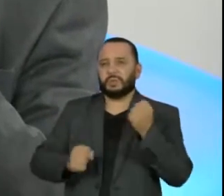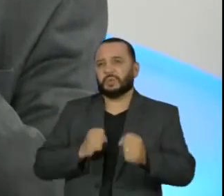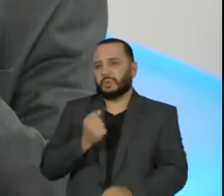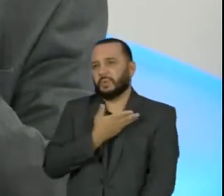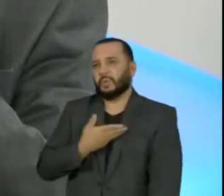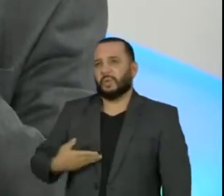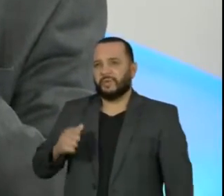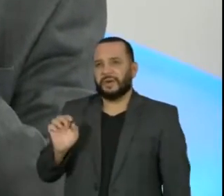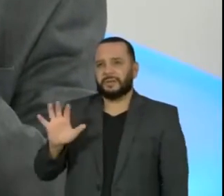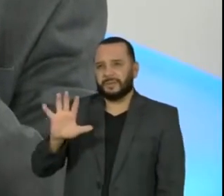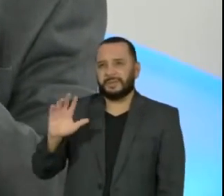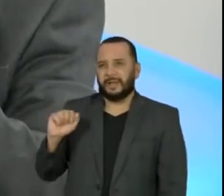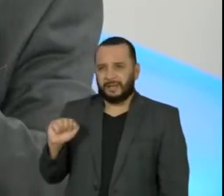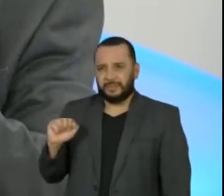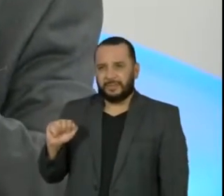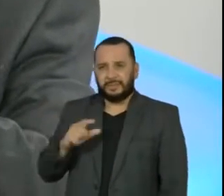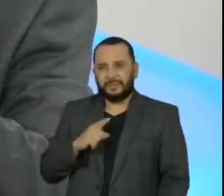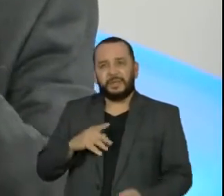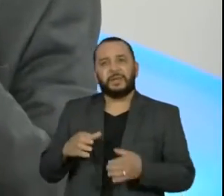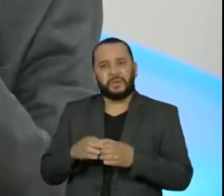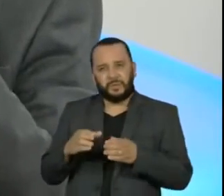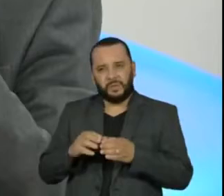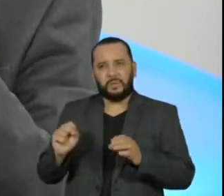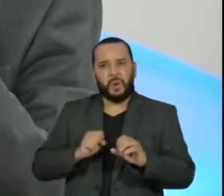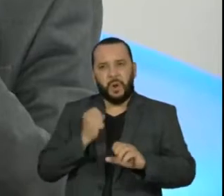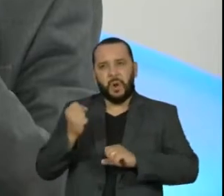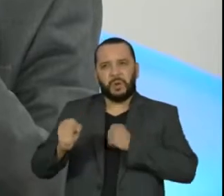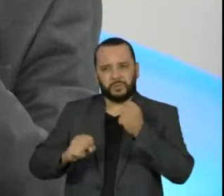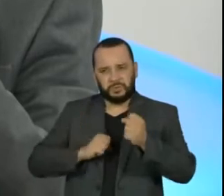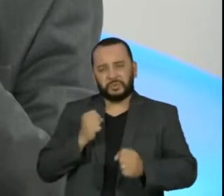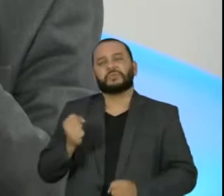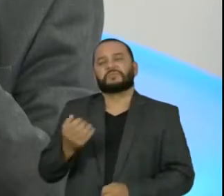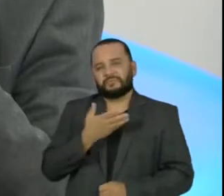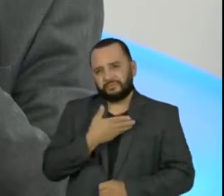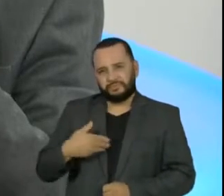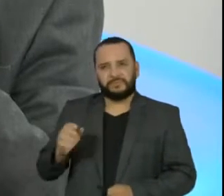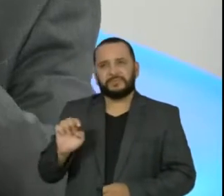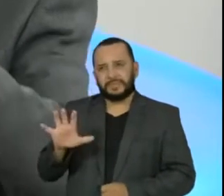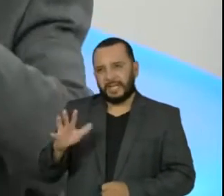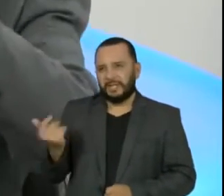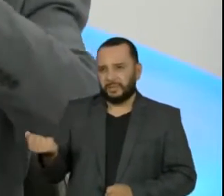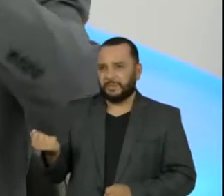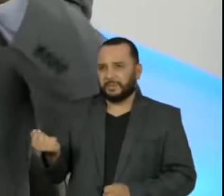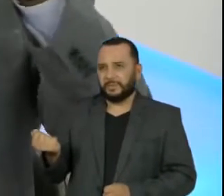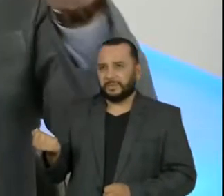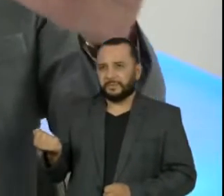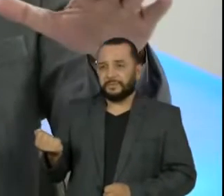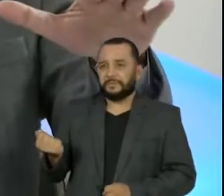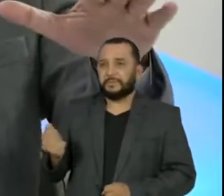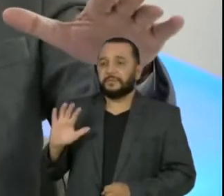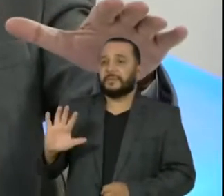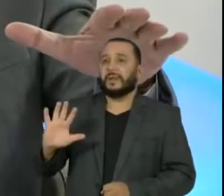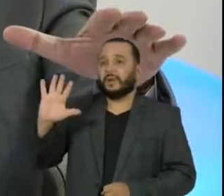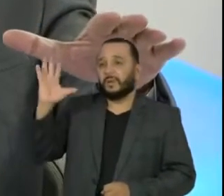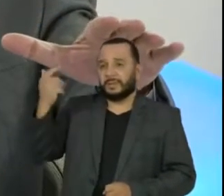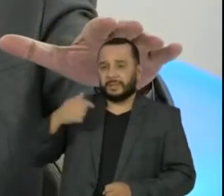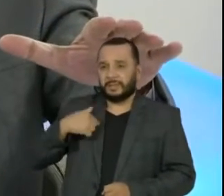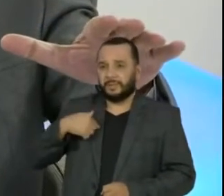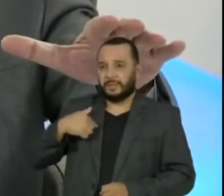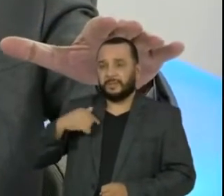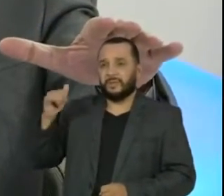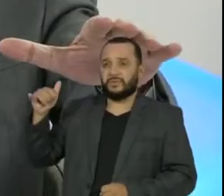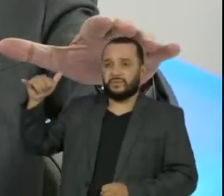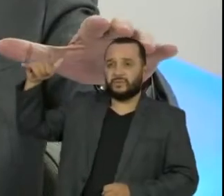Estado, sem nenhum motivo. Né? Desceram no Aerolula em Belo Horizonte.